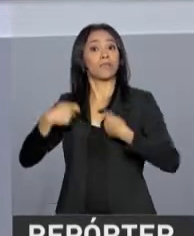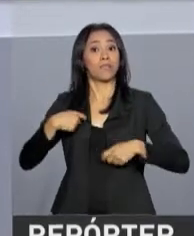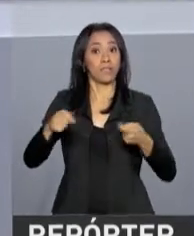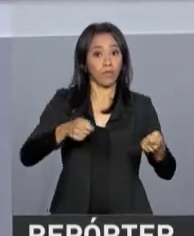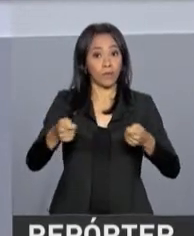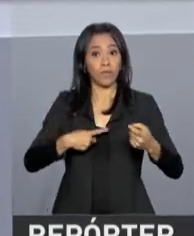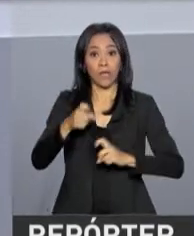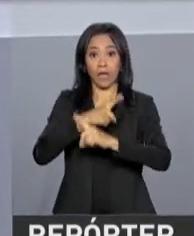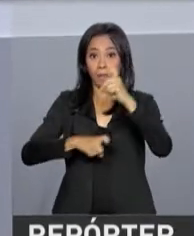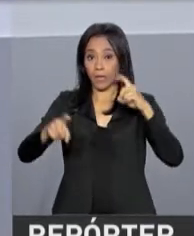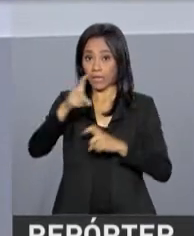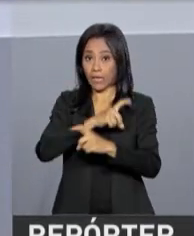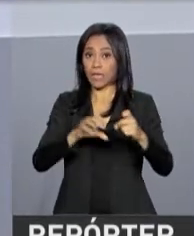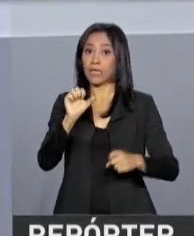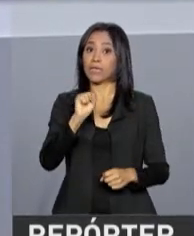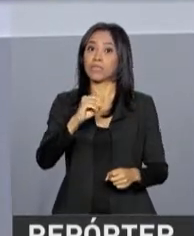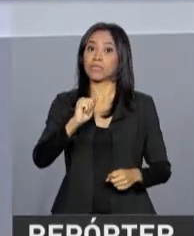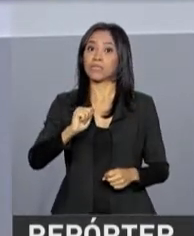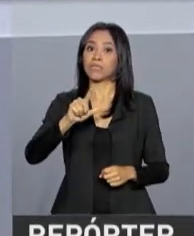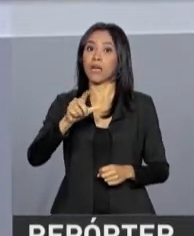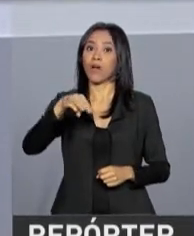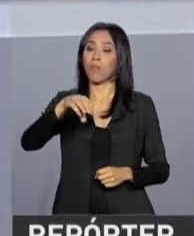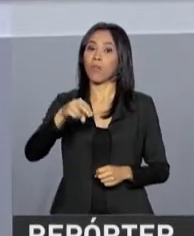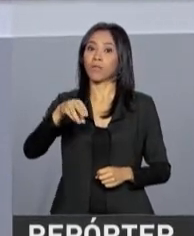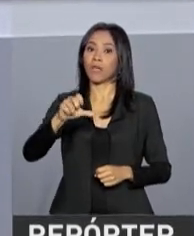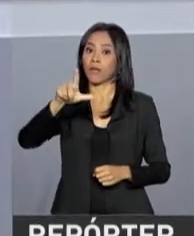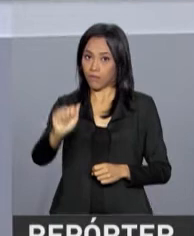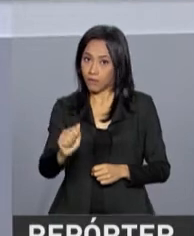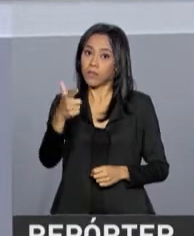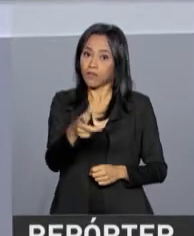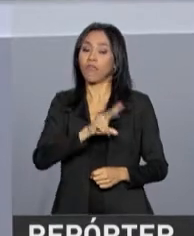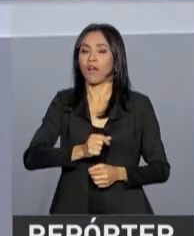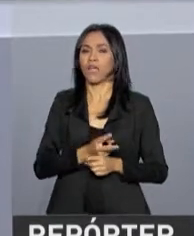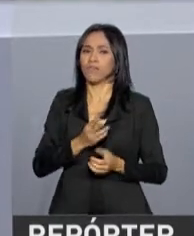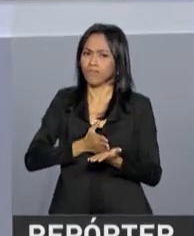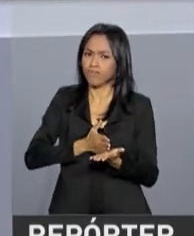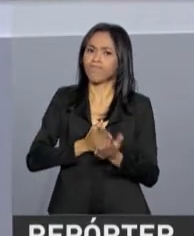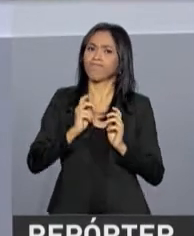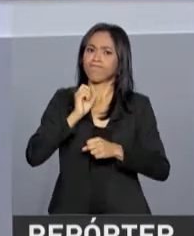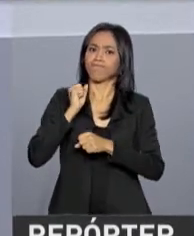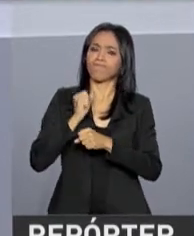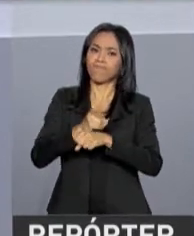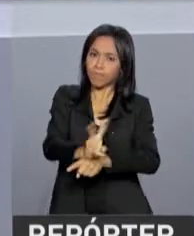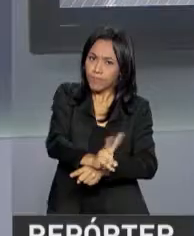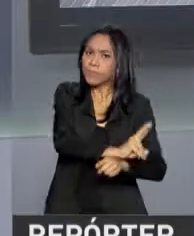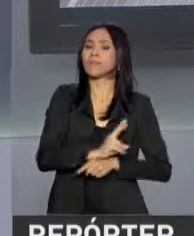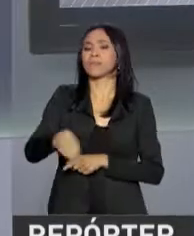salmonela o ministério da agricultura informa ainda que vai intensificar a fiscalização nas empresas envolvidas